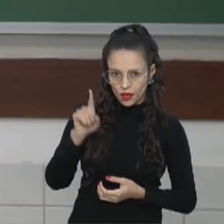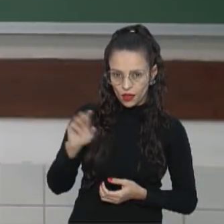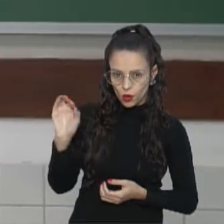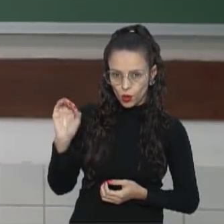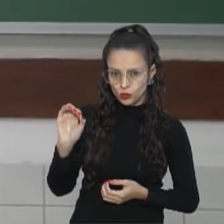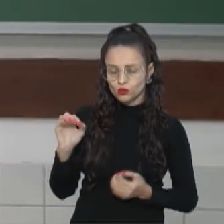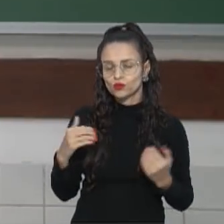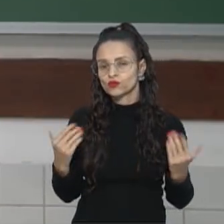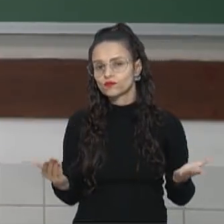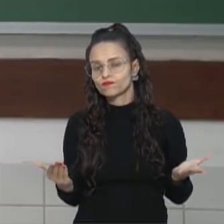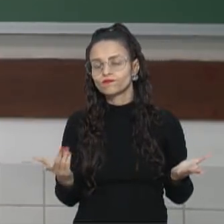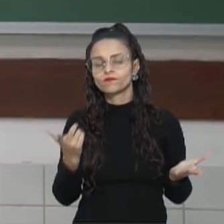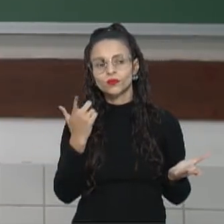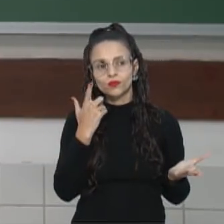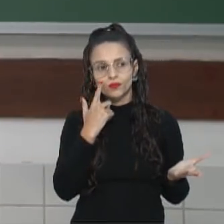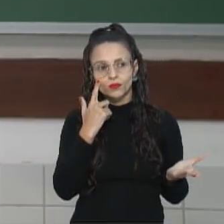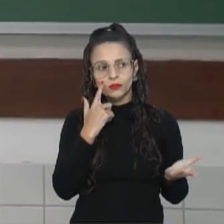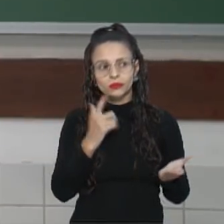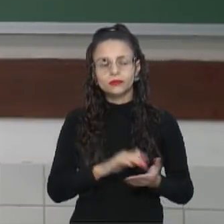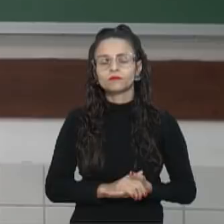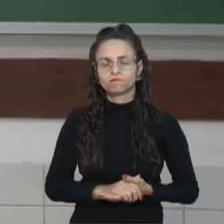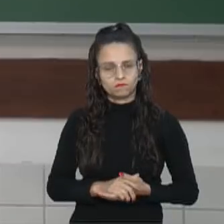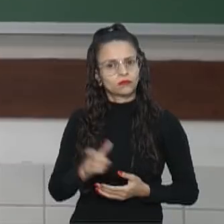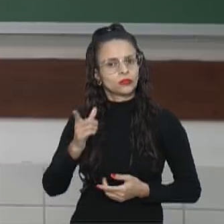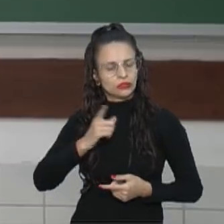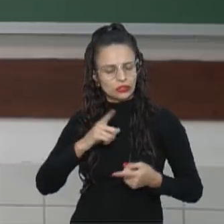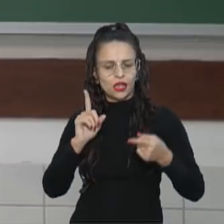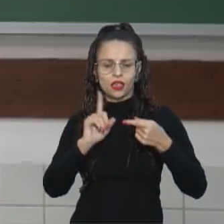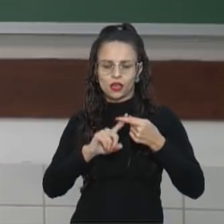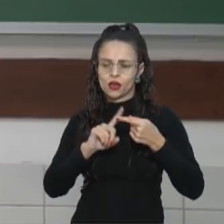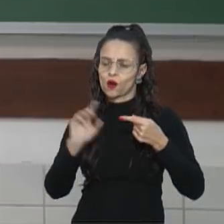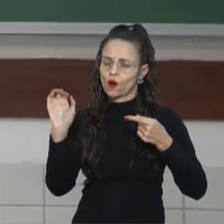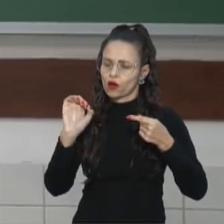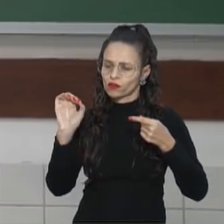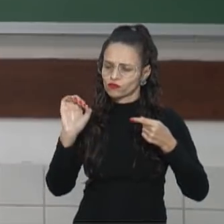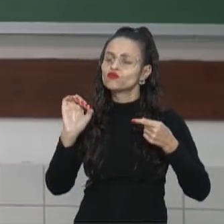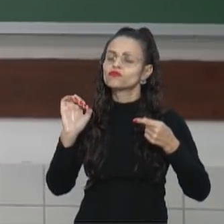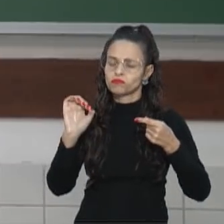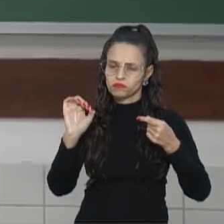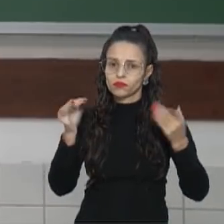óxido? Veja, ele tem oxigênio? Perfeito.